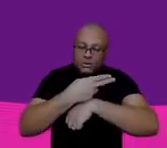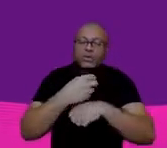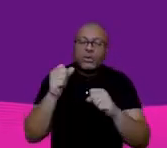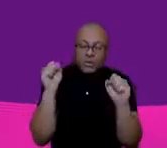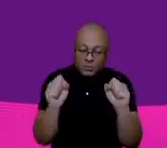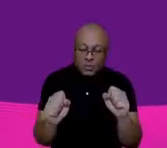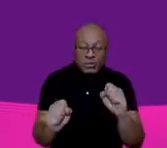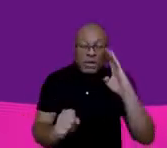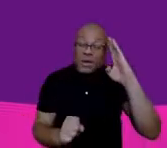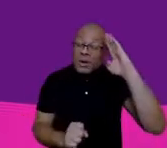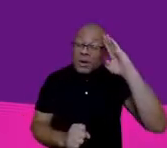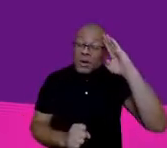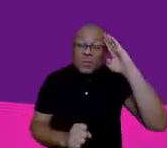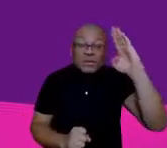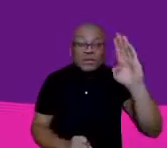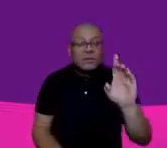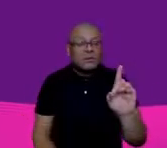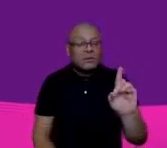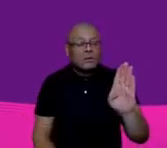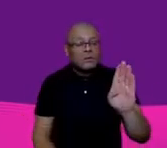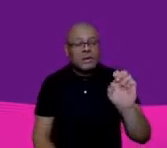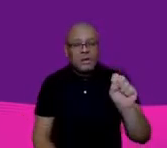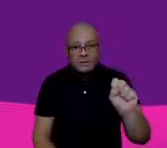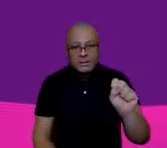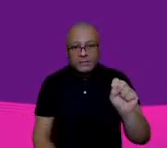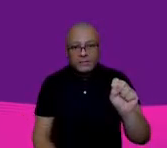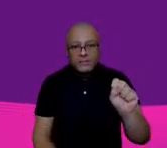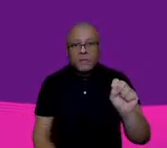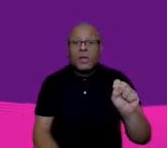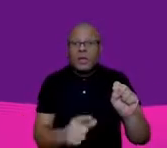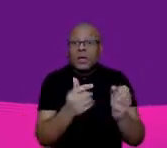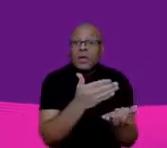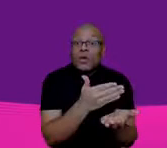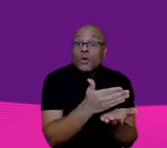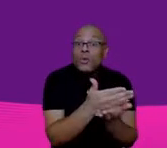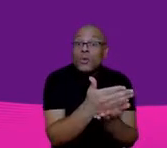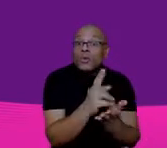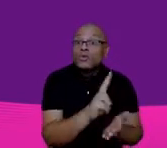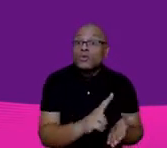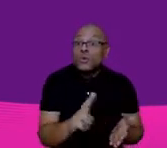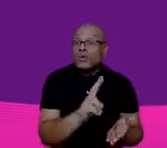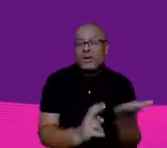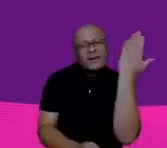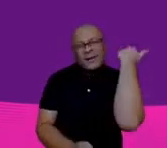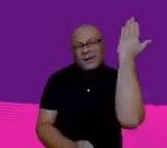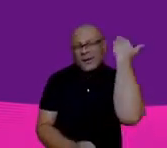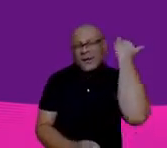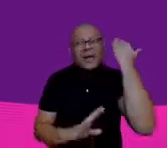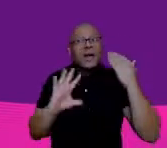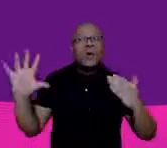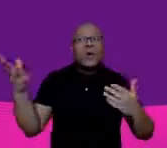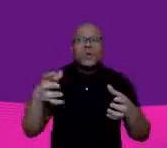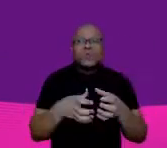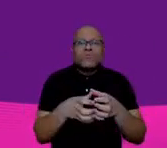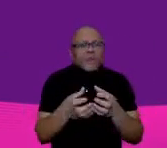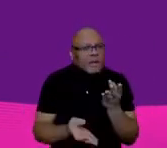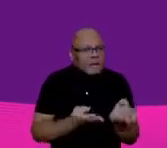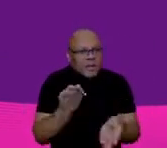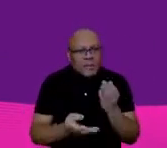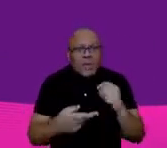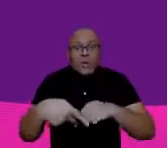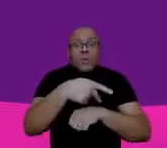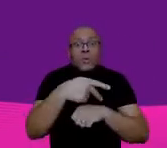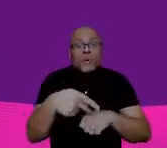do DBS. DBS, gente, começou a crescer, né? Imagina na época a euforia, a terapia começou na França, mas a gente tem